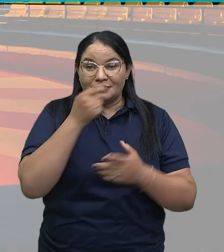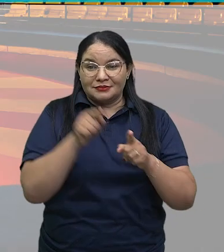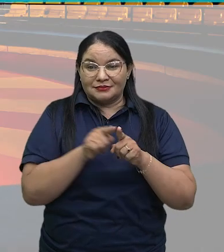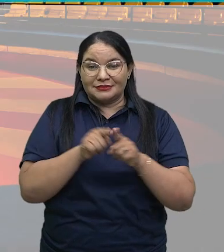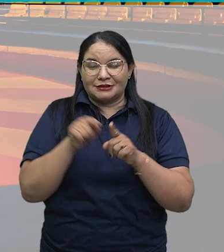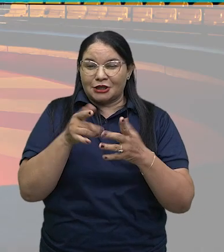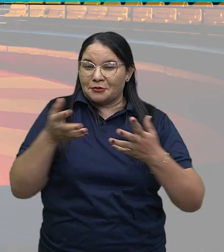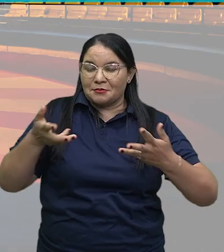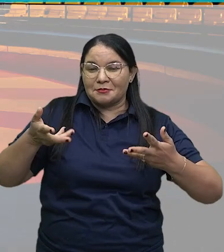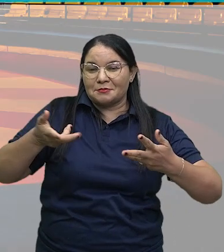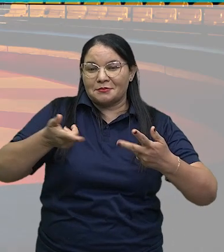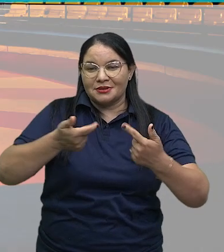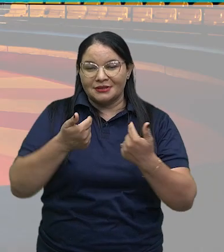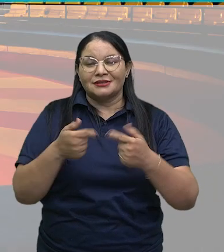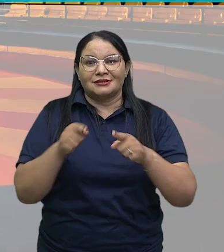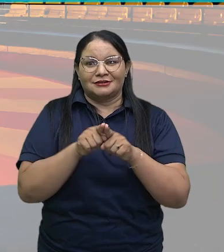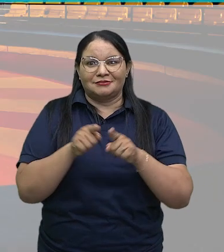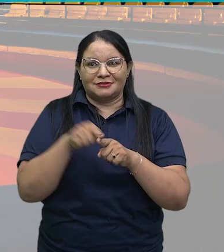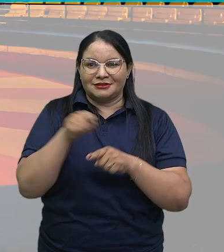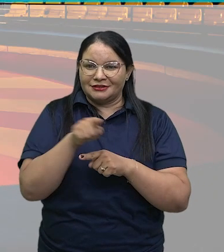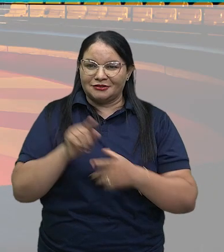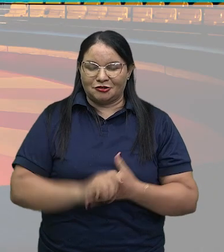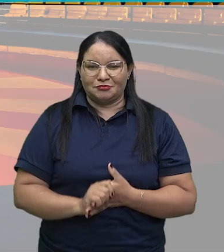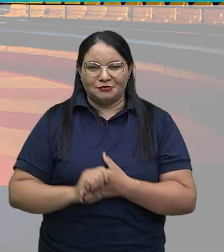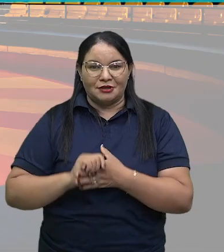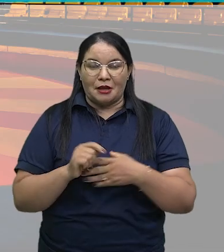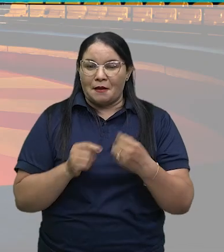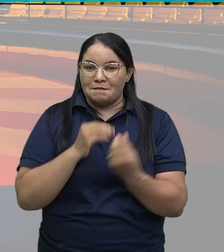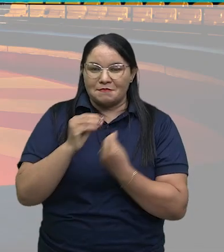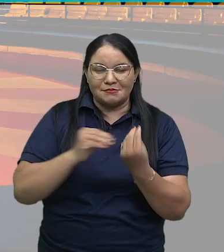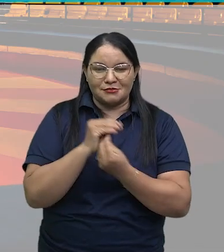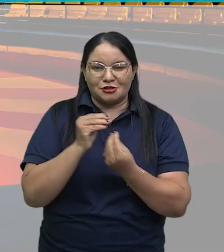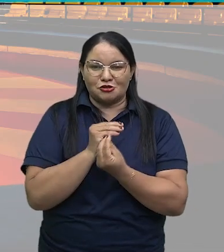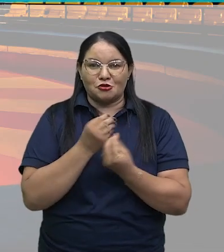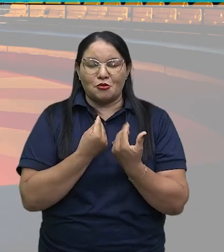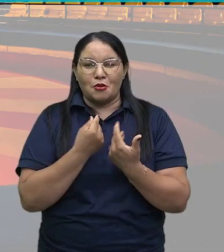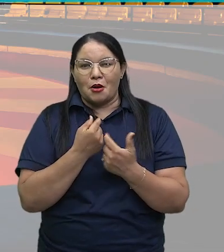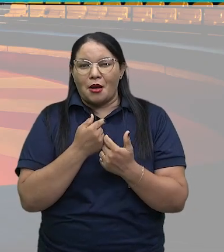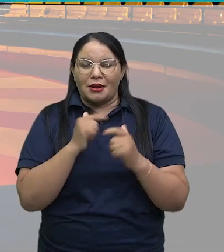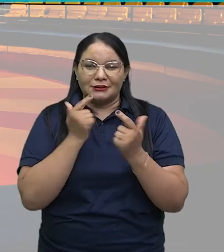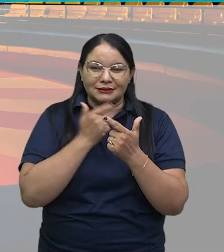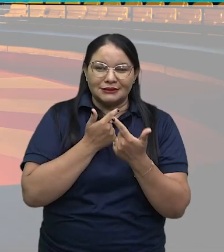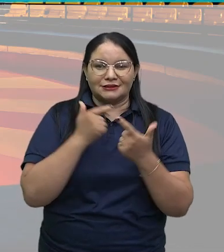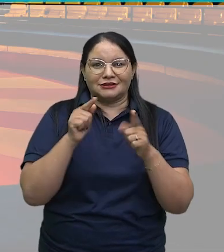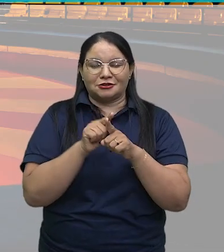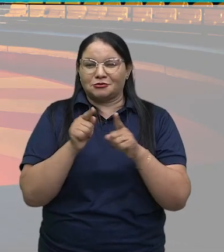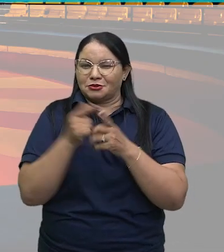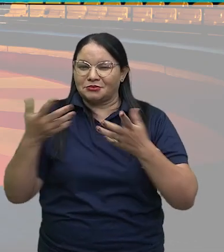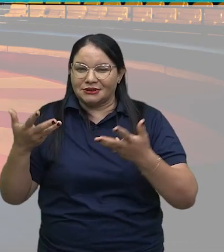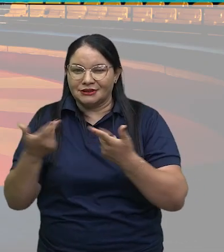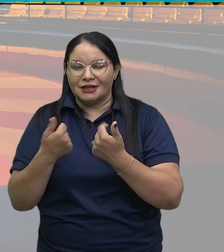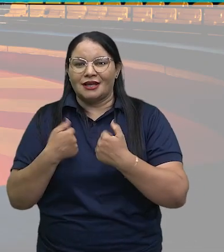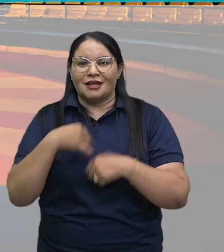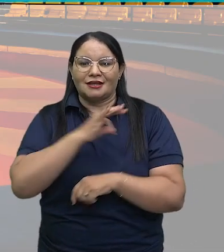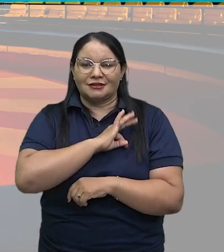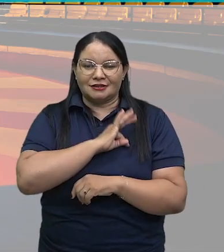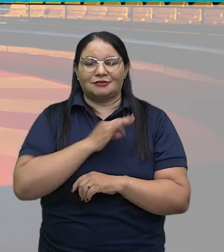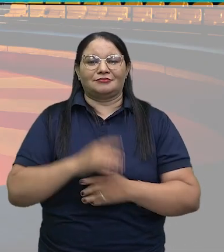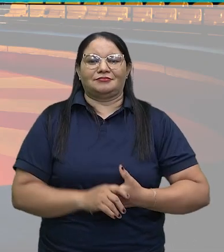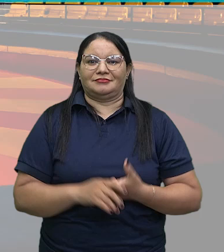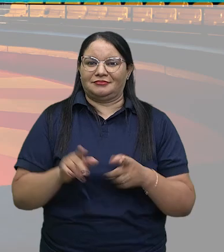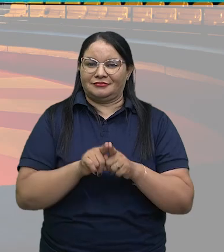o mestre das habilidades inesperadas, aquele que mistura comicidade com destreza